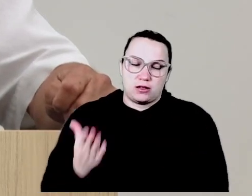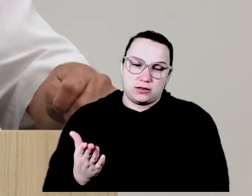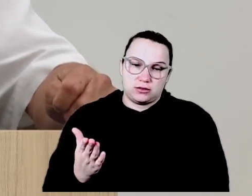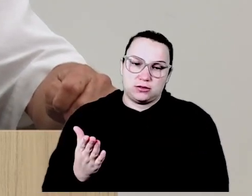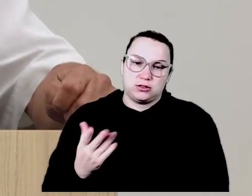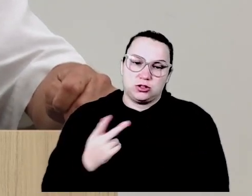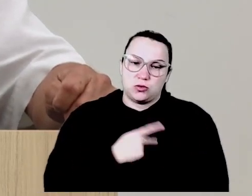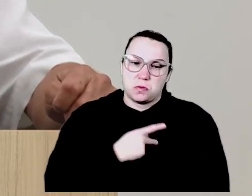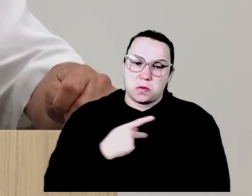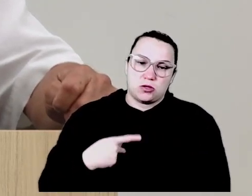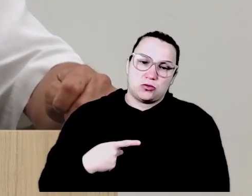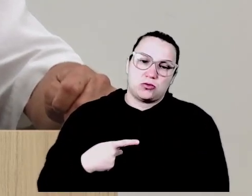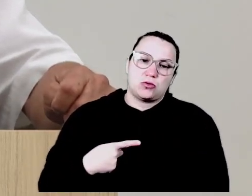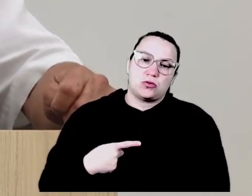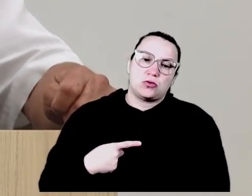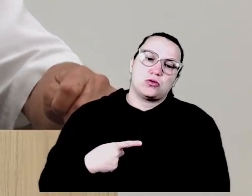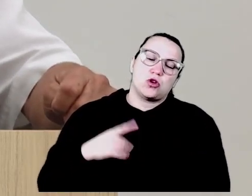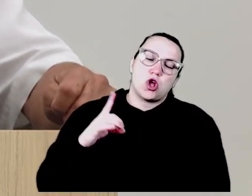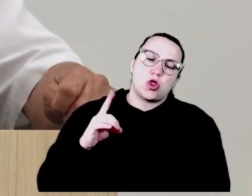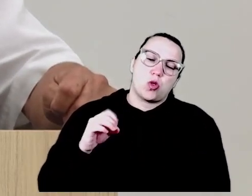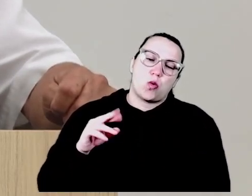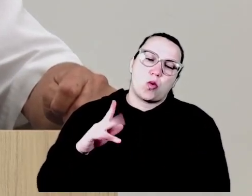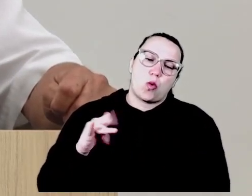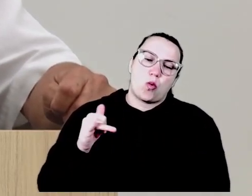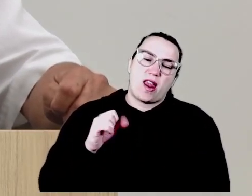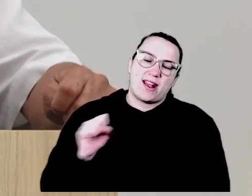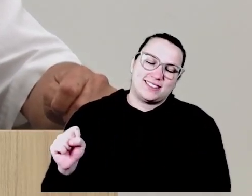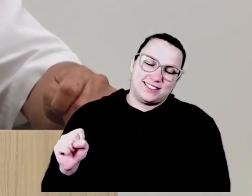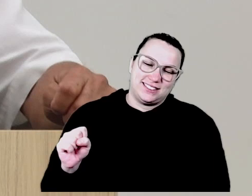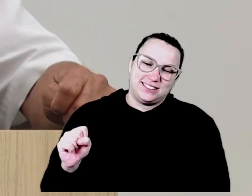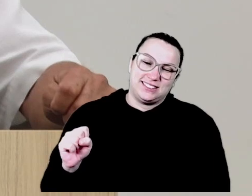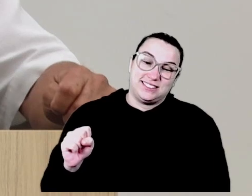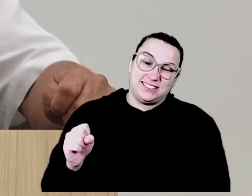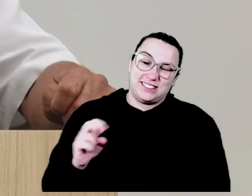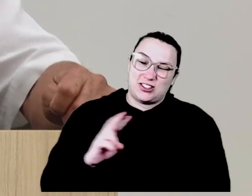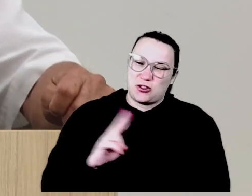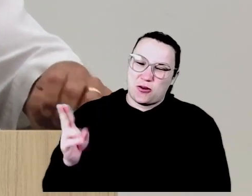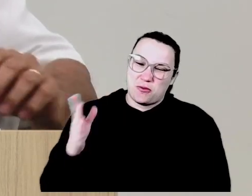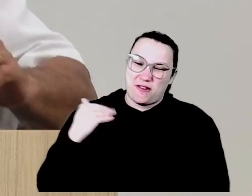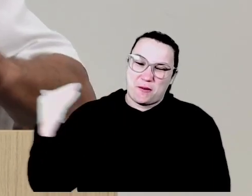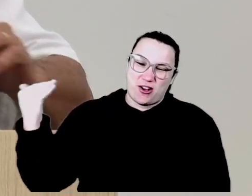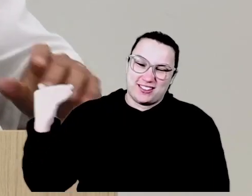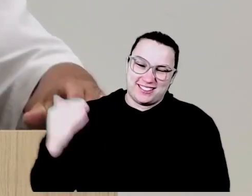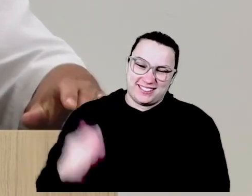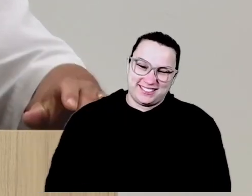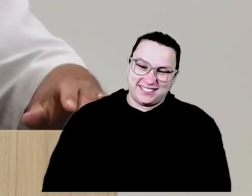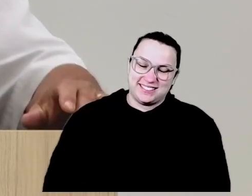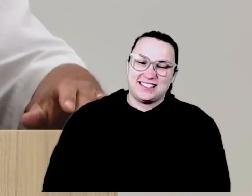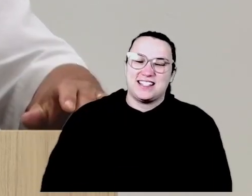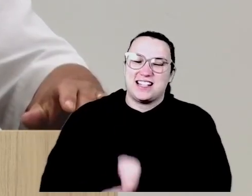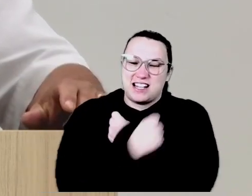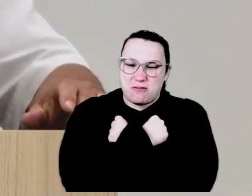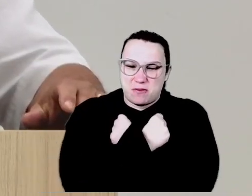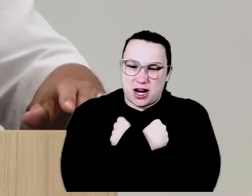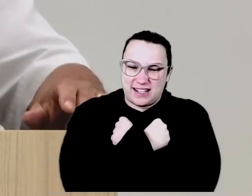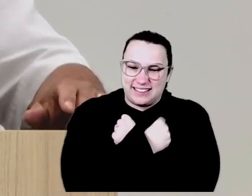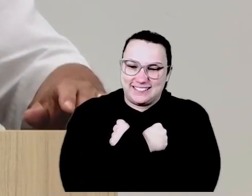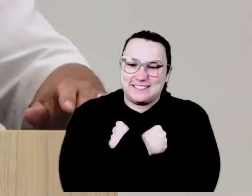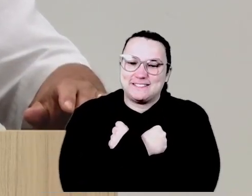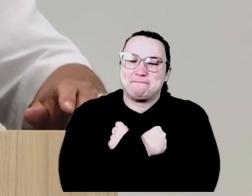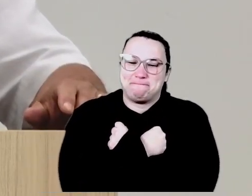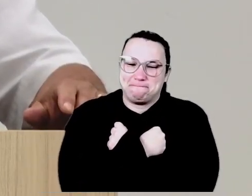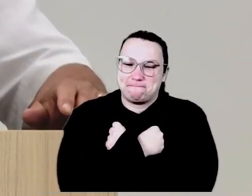do pastor hson Douglas nome de artista americano grande abraço hson